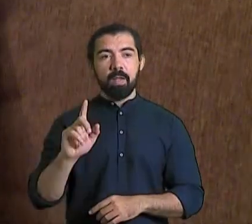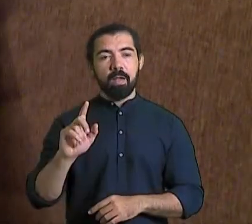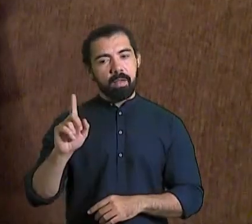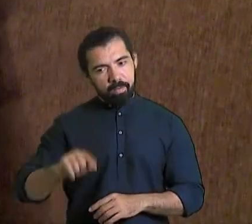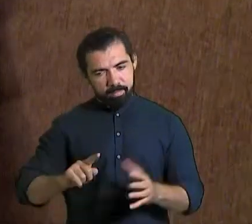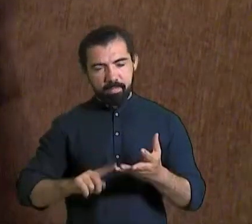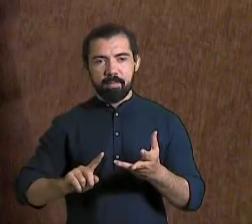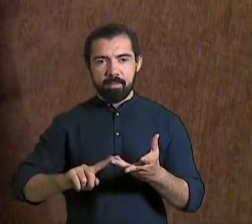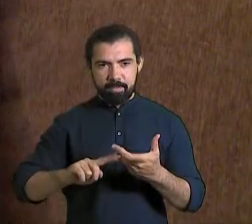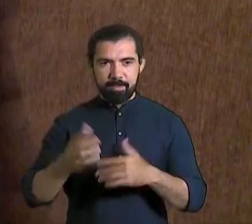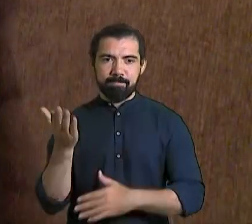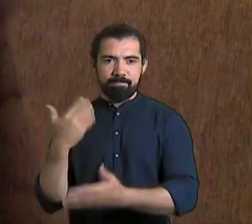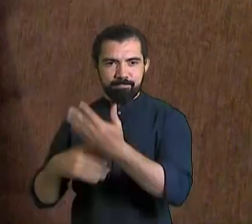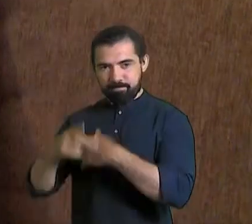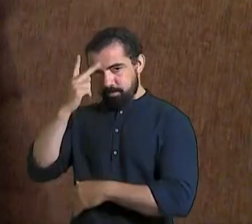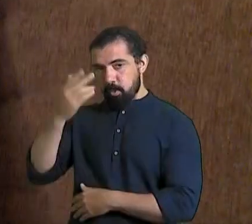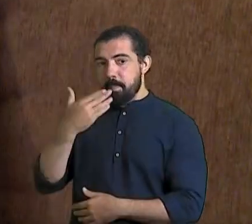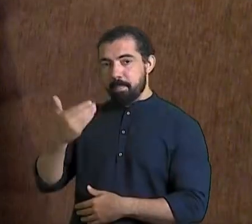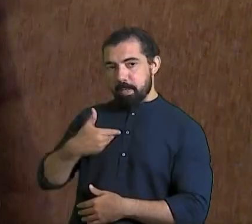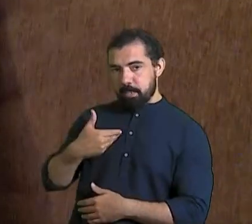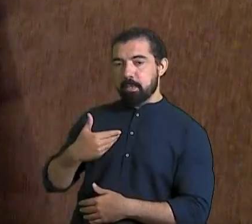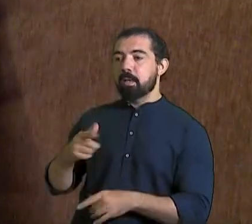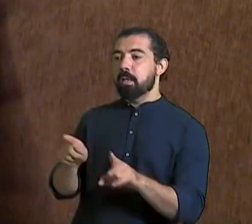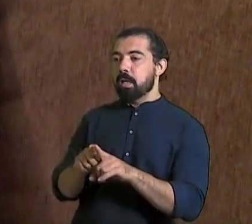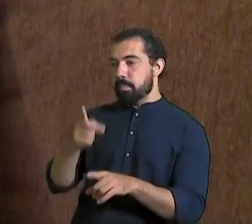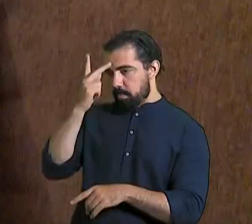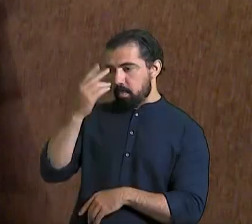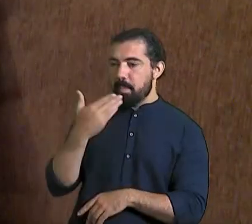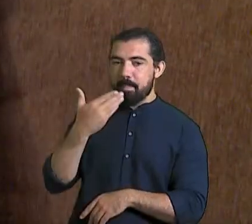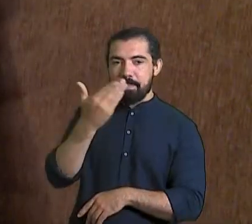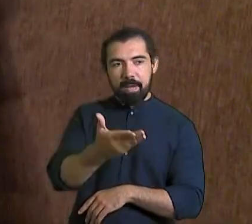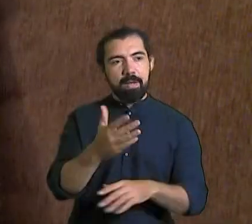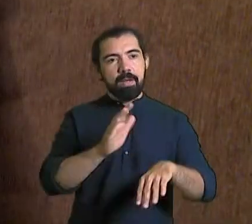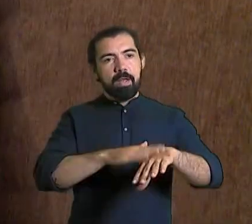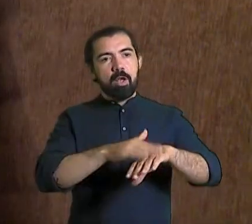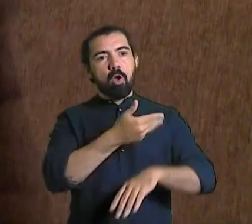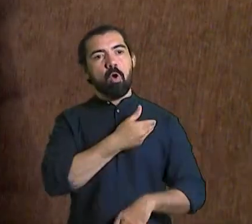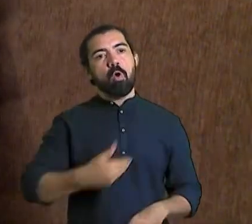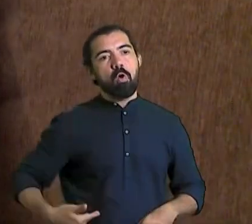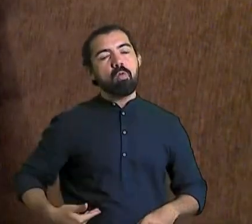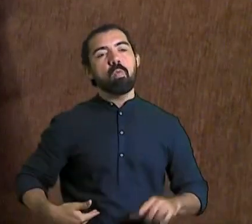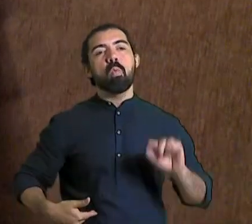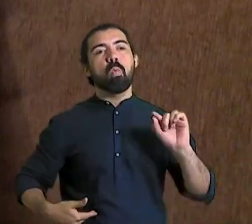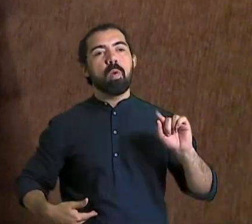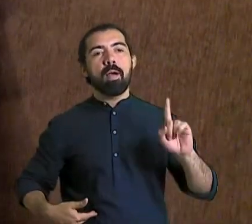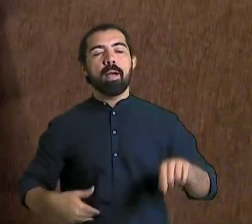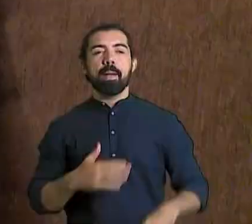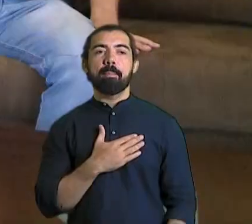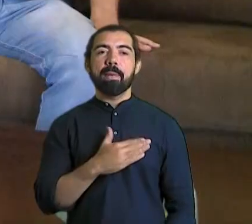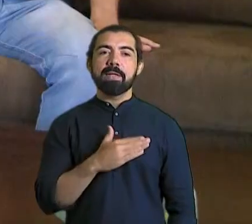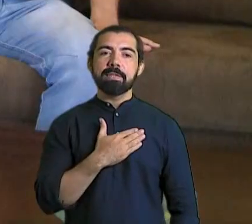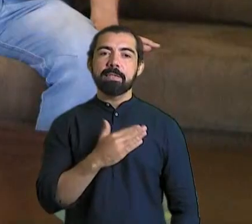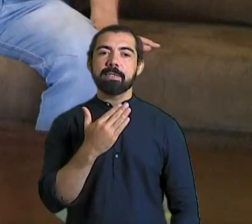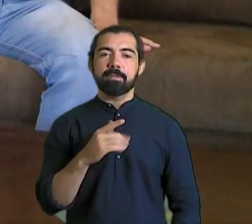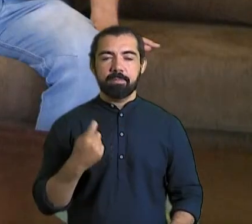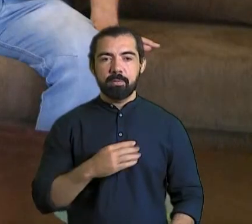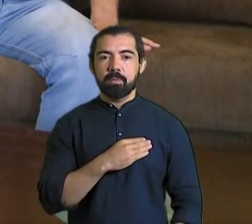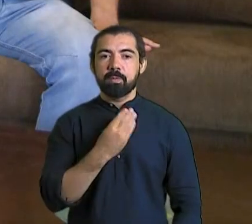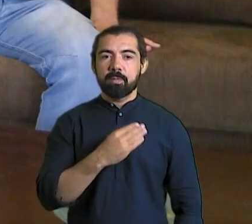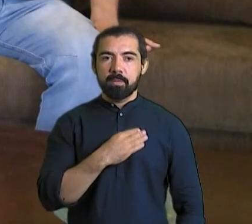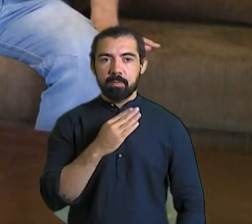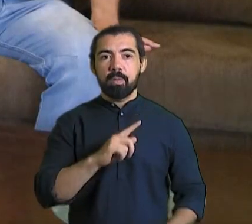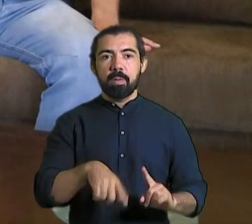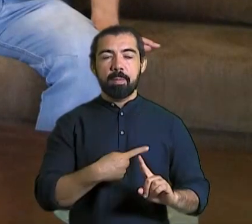já de algum tempo dos meus colegas deficientes, é a questão do passe livre vinculado a uma